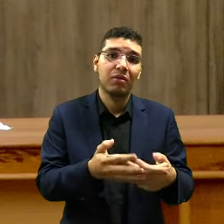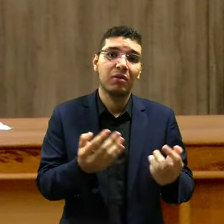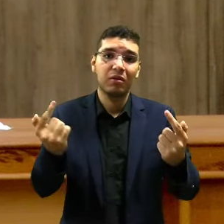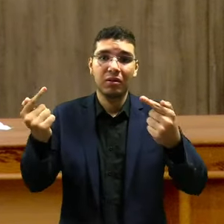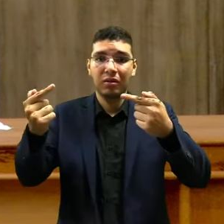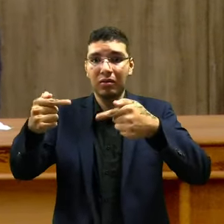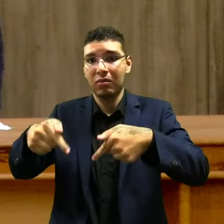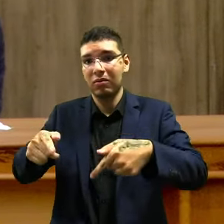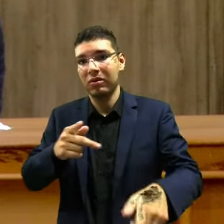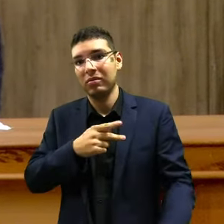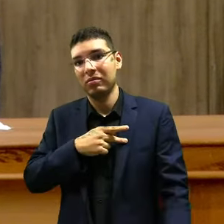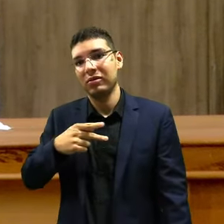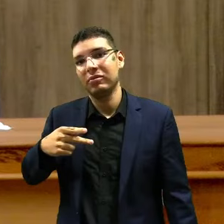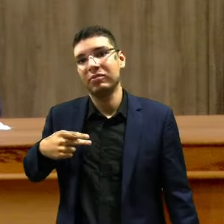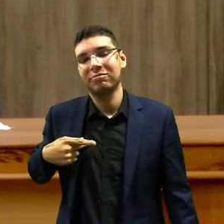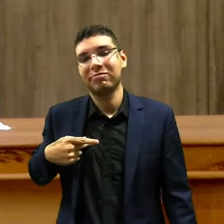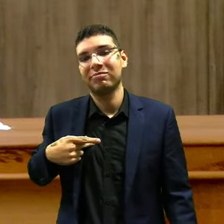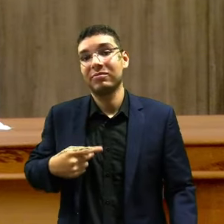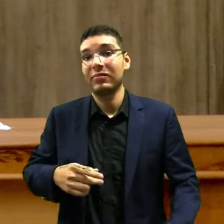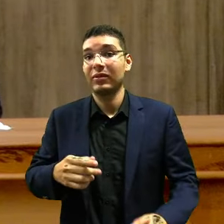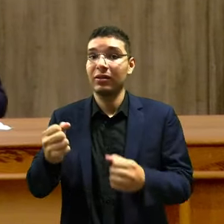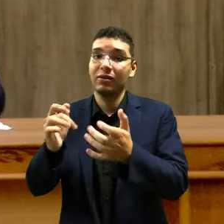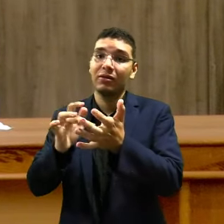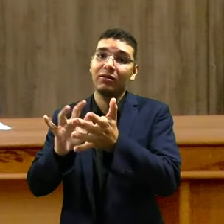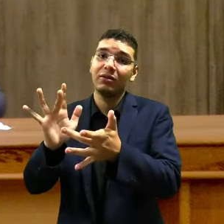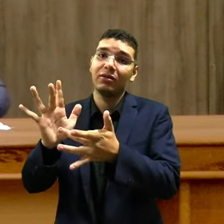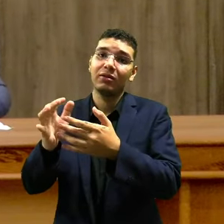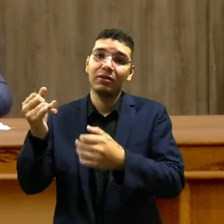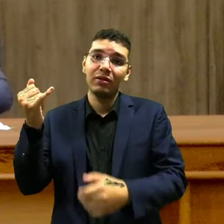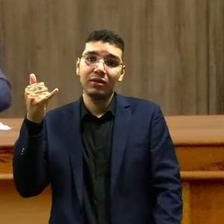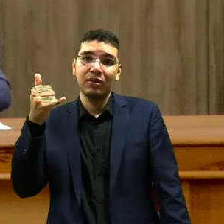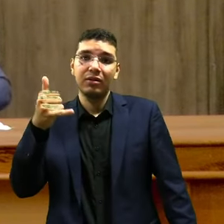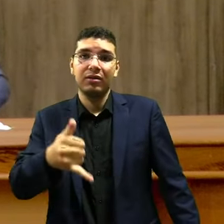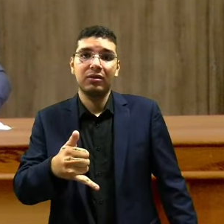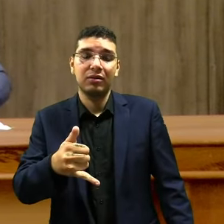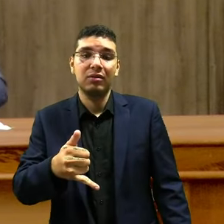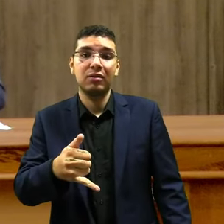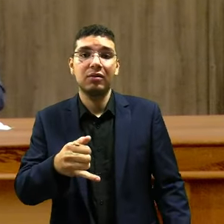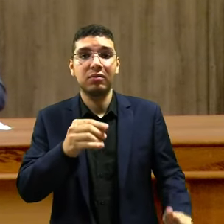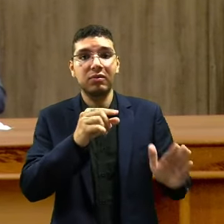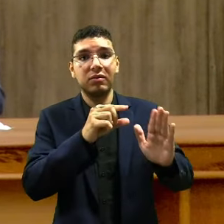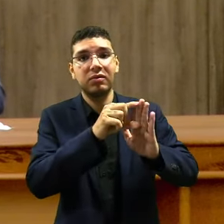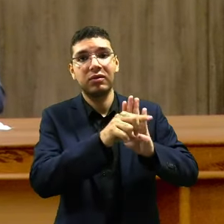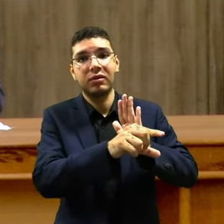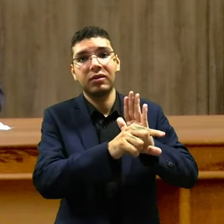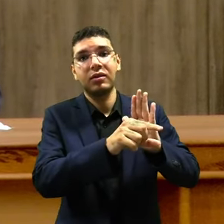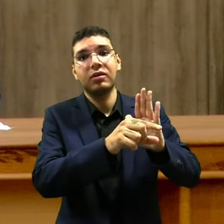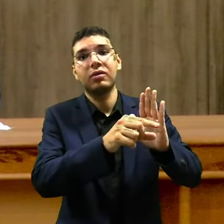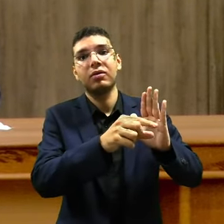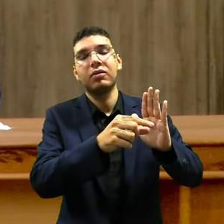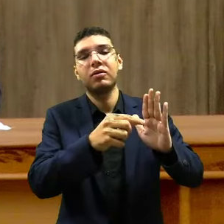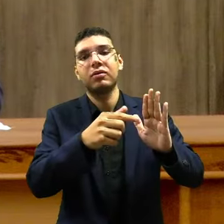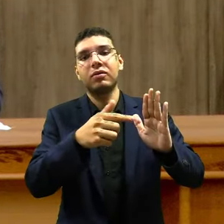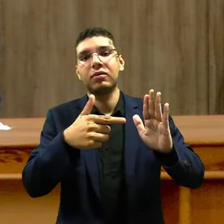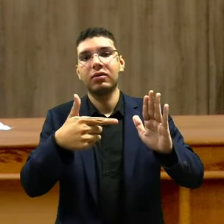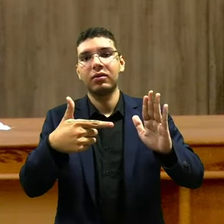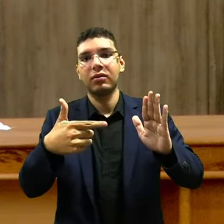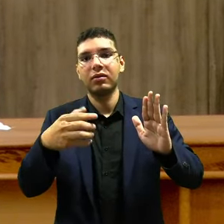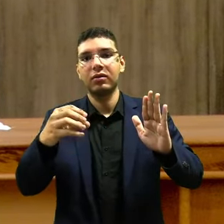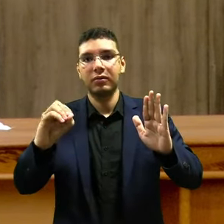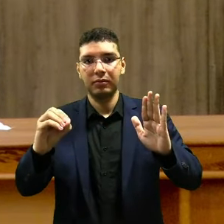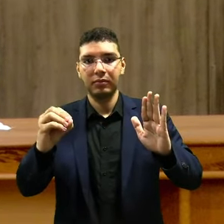embora e aí Jesus disse Vai lá Jorge para mim encerrar 20 19 Mateus agora é Mateus Olha o que que